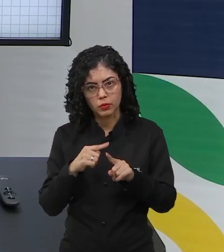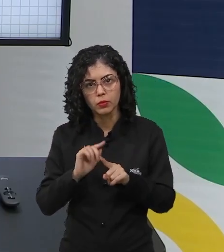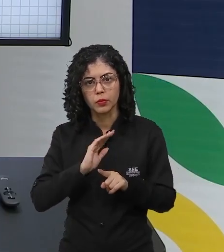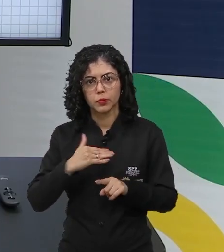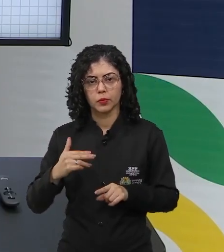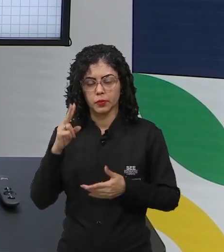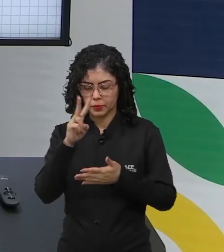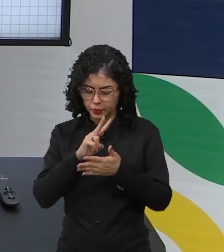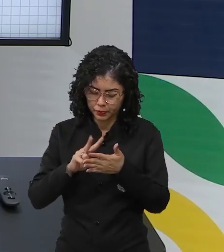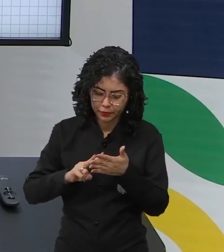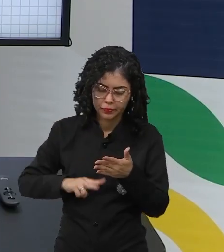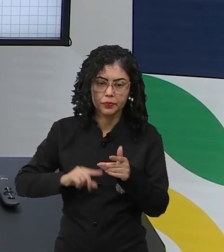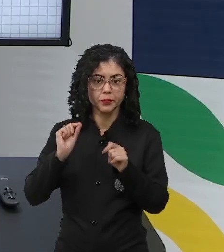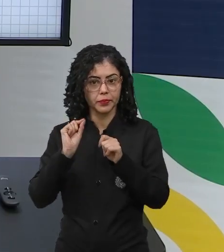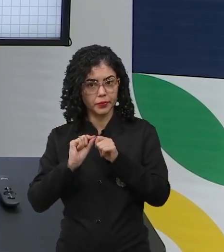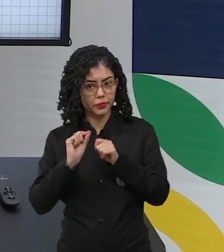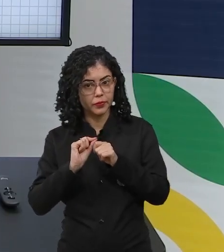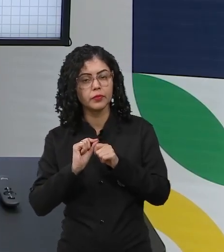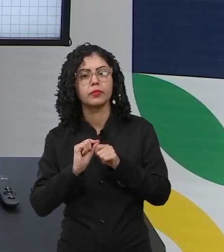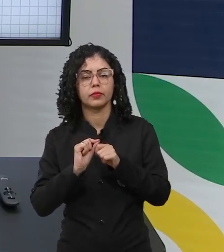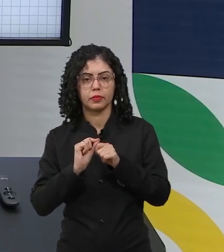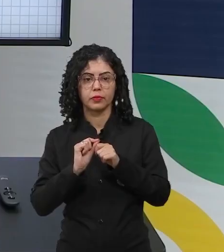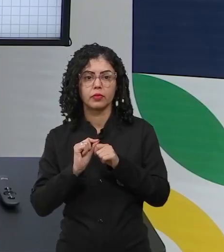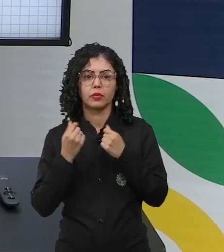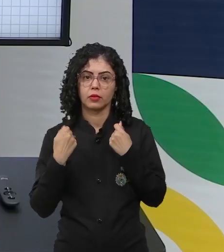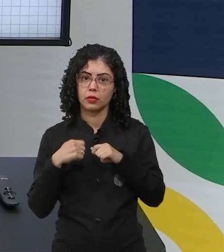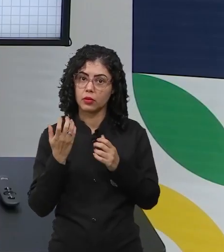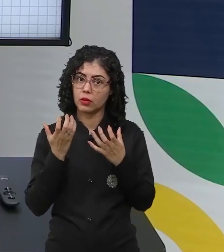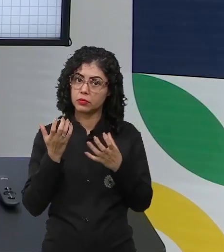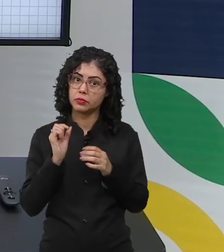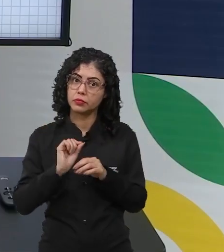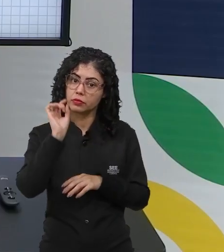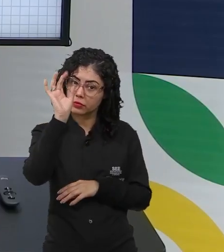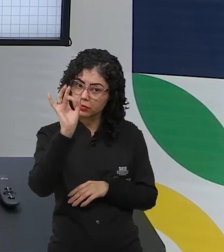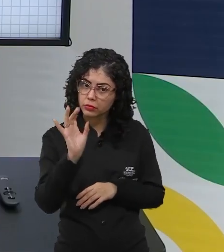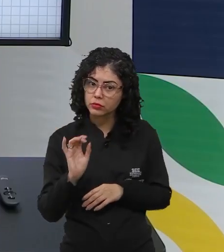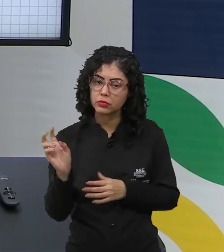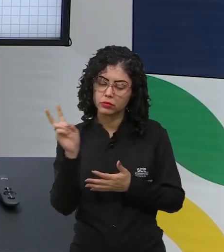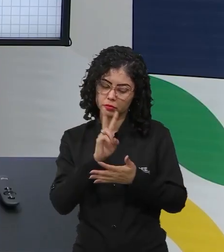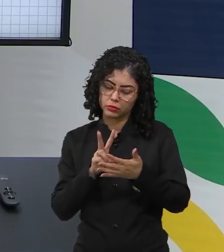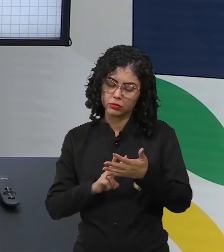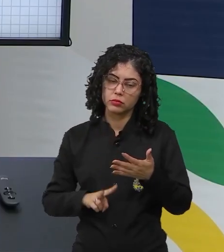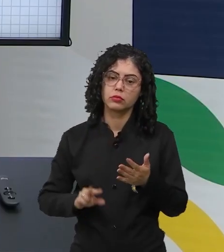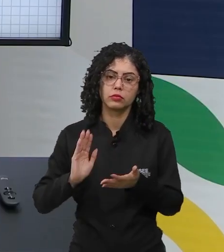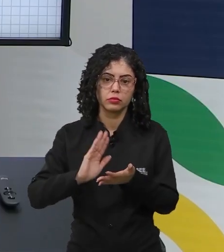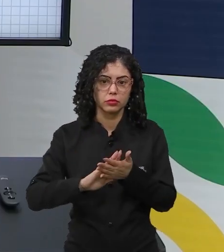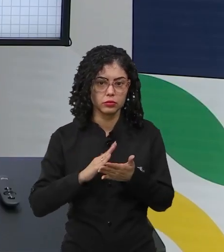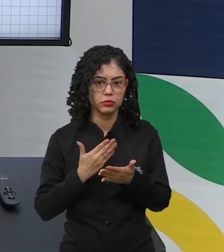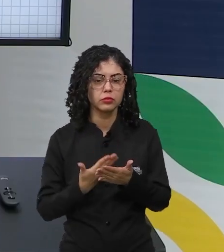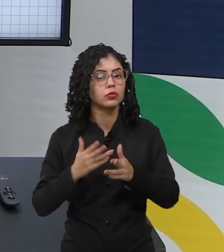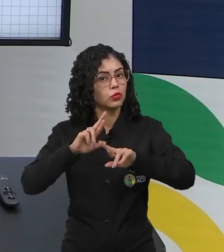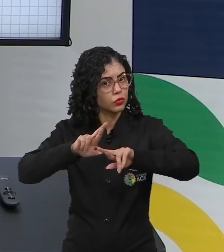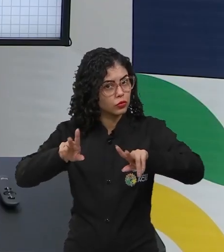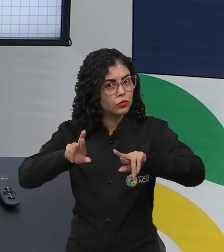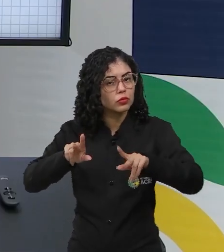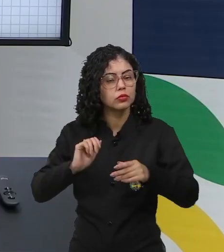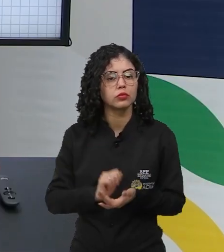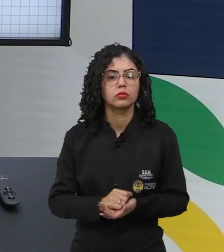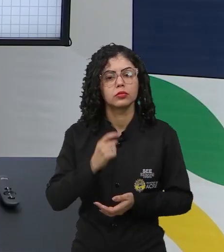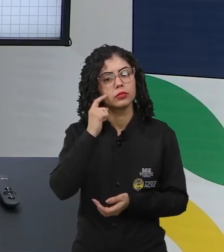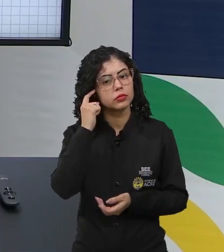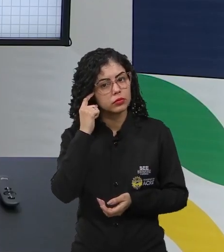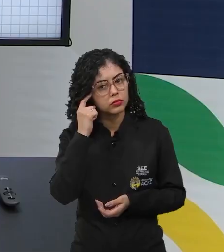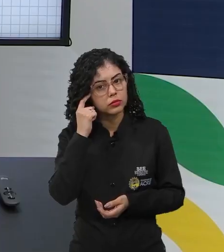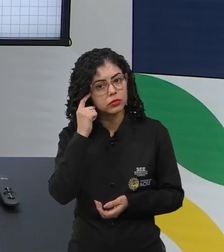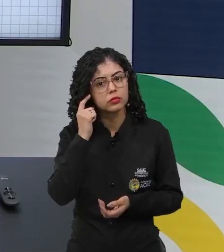quando o leitor fazer aquela leitura, ele quer que cada leitor tenha uma interpretação diferente. Já pensou